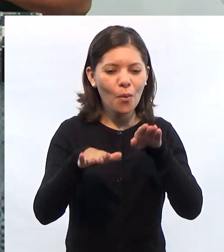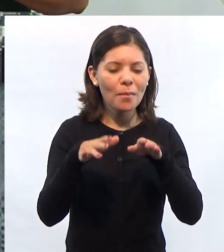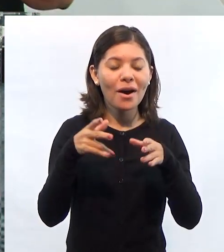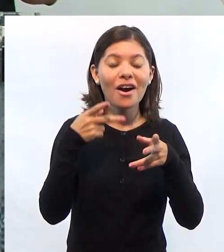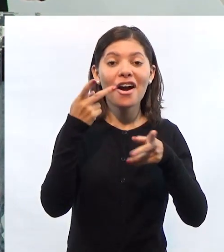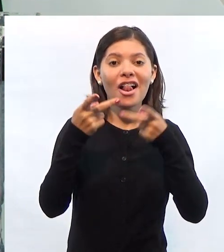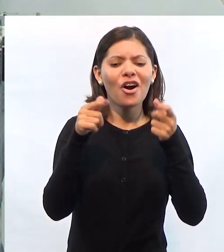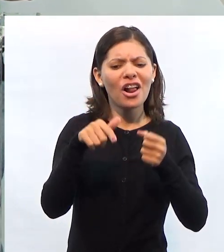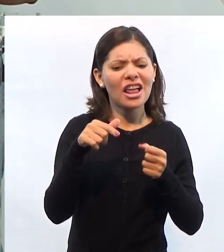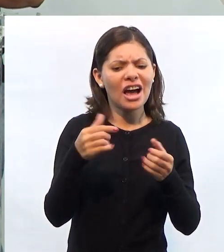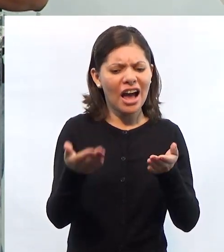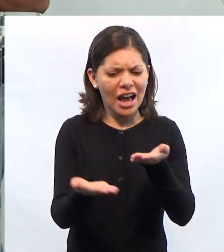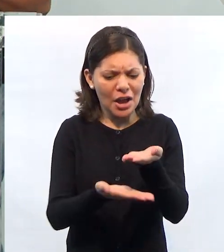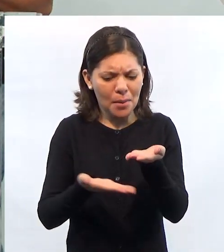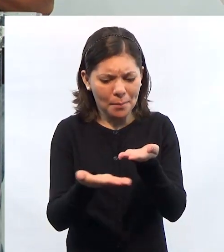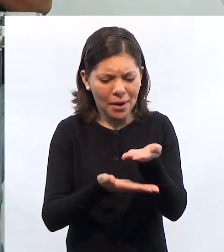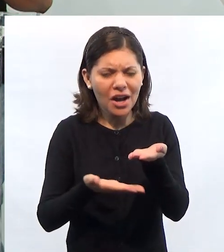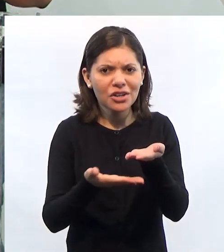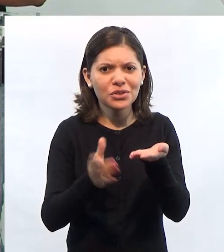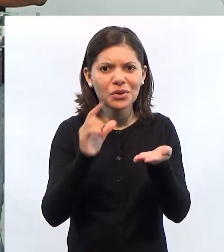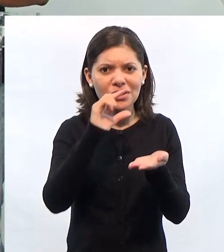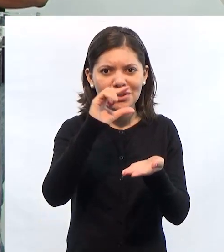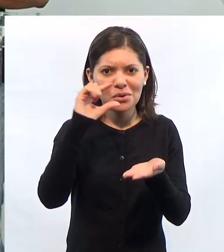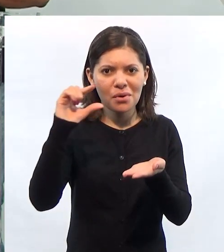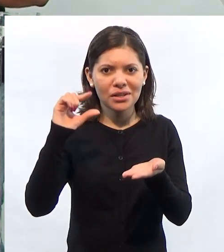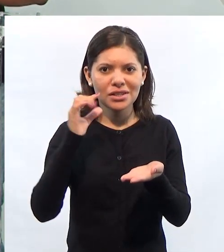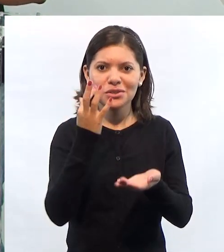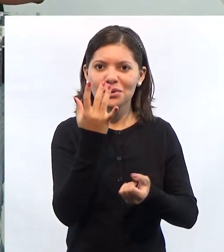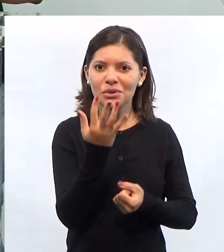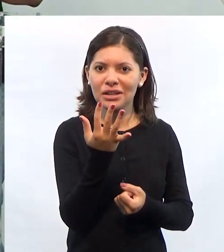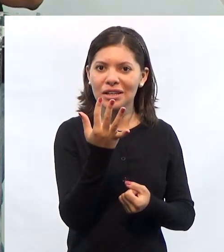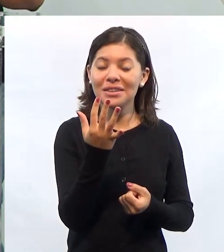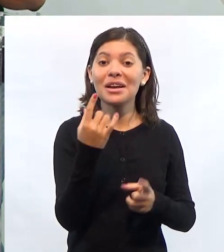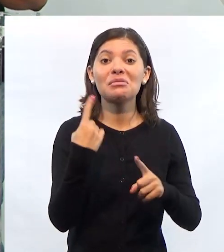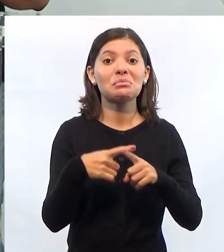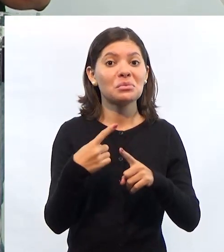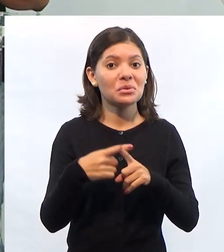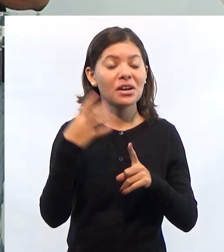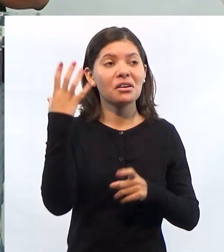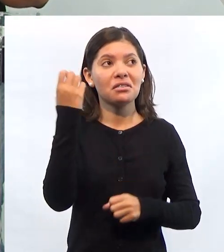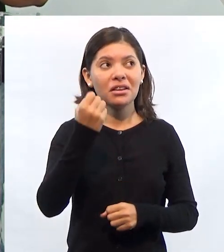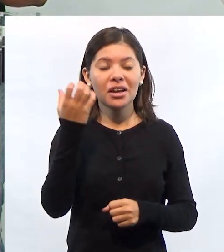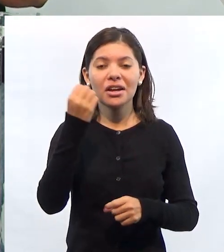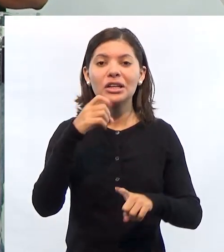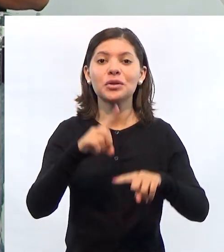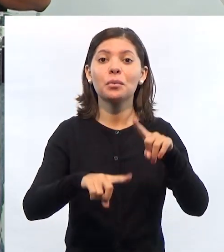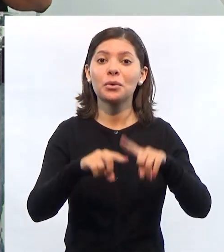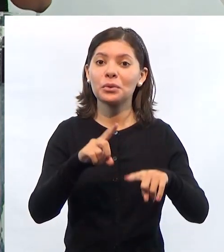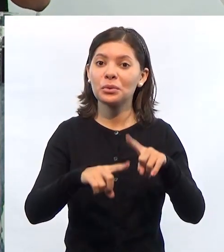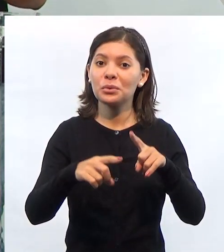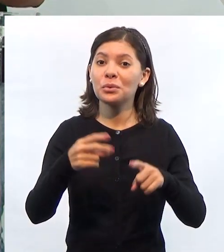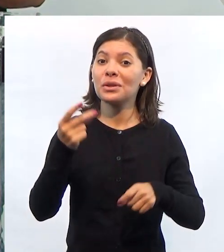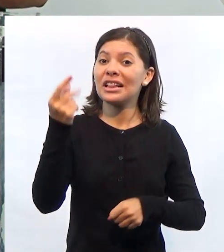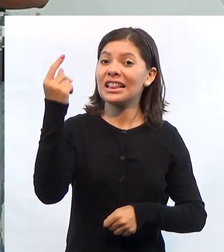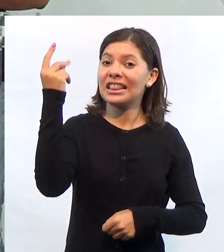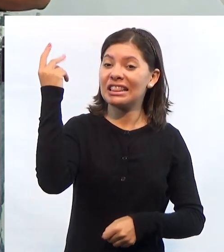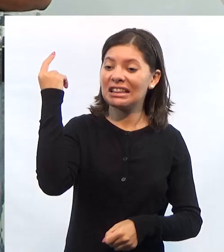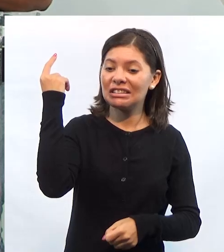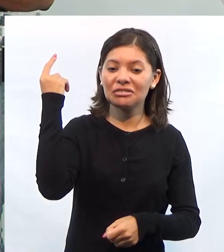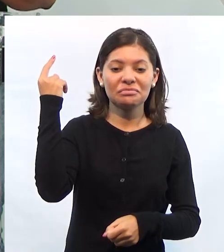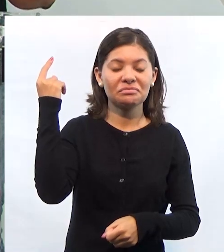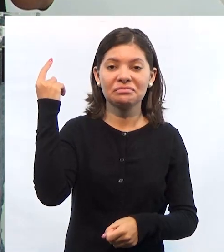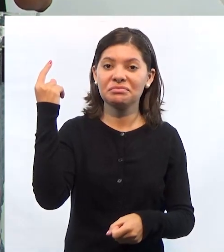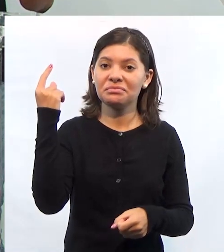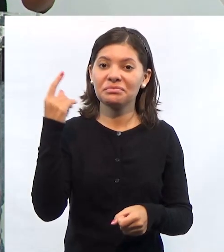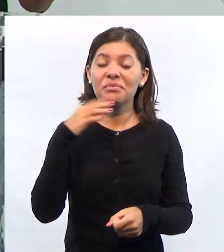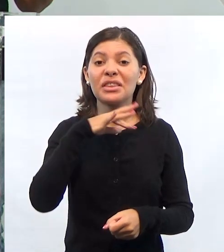Olha esses quadrinhos caixa que tem esses quadrinhos coloridos é porque esse leite ou esse produto ele já venceu no mercado